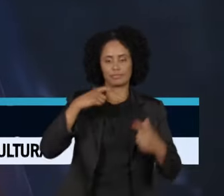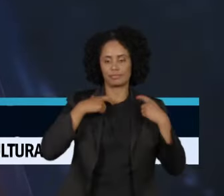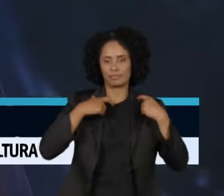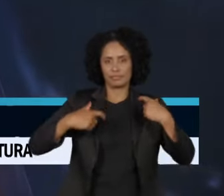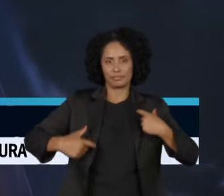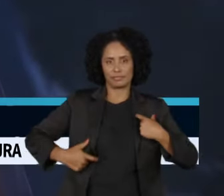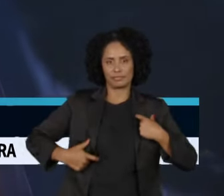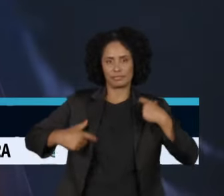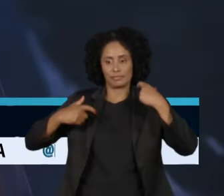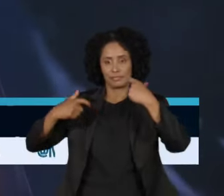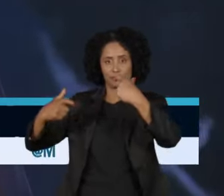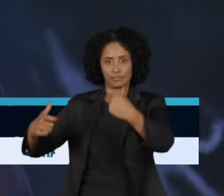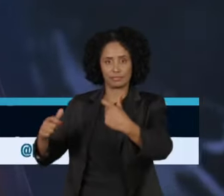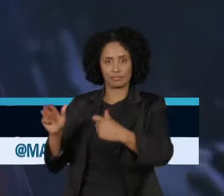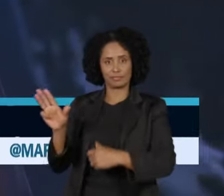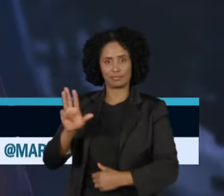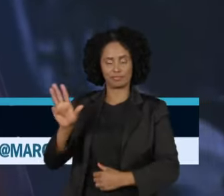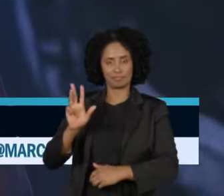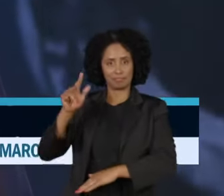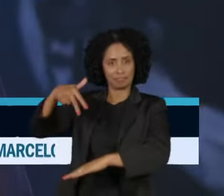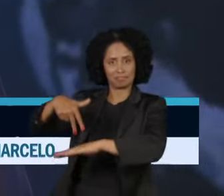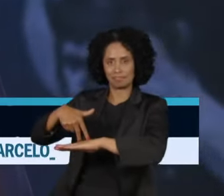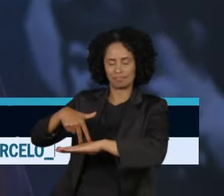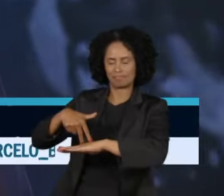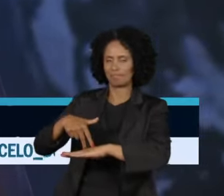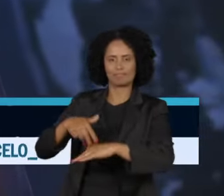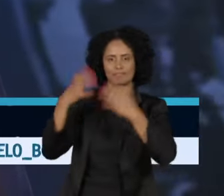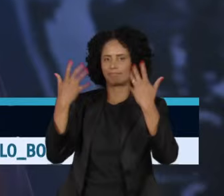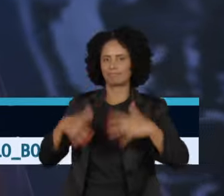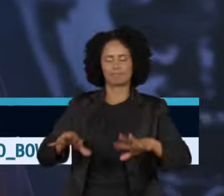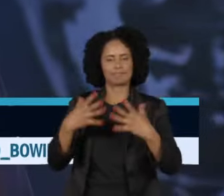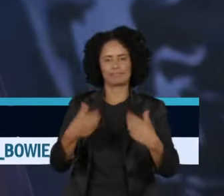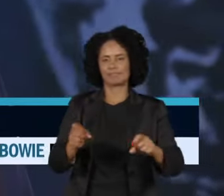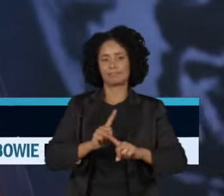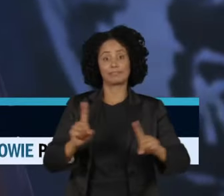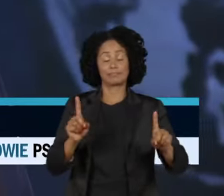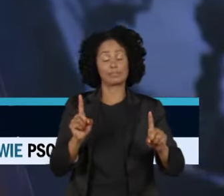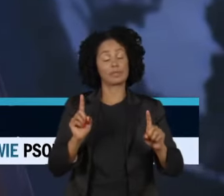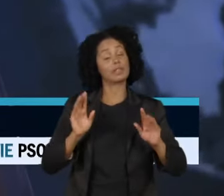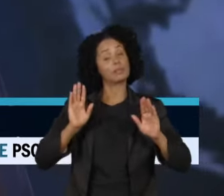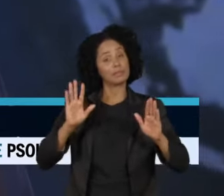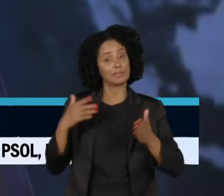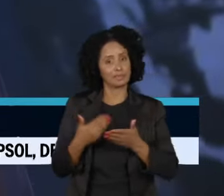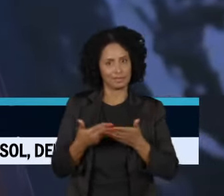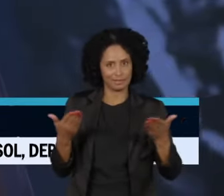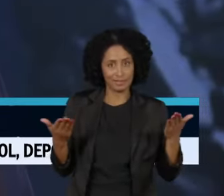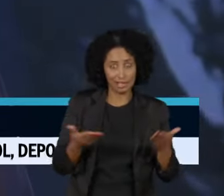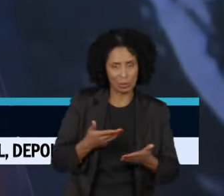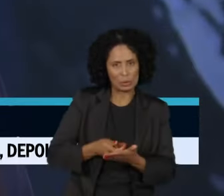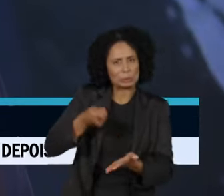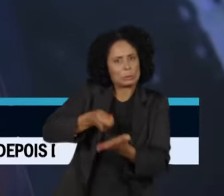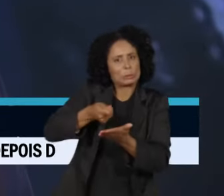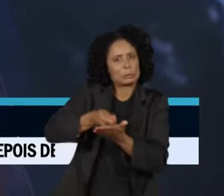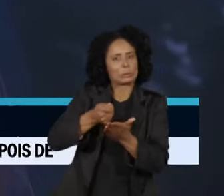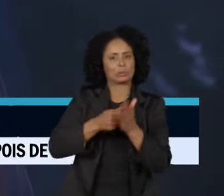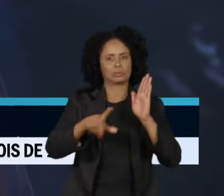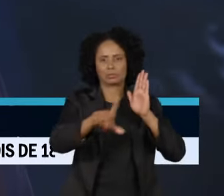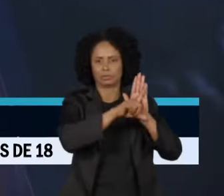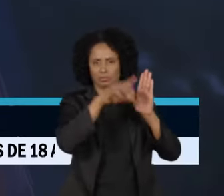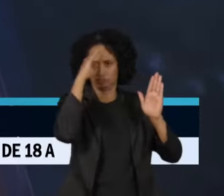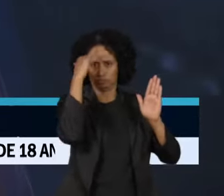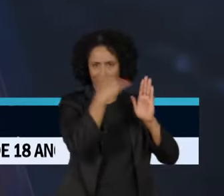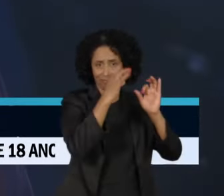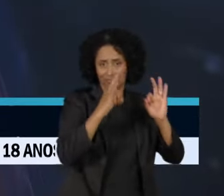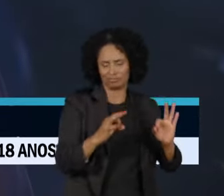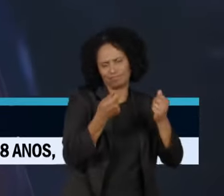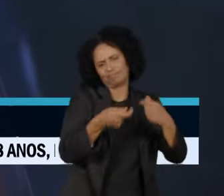faixa presidencial ao seu sucessor, Luiz Inácio Lula da Silva. Embora essa não seja uma exigência legal, o ato tem um forte